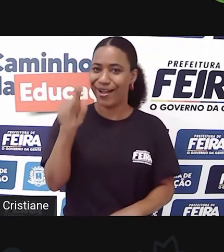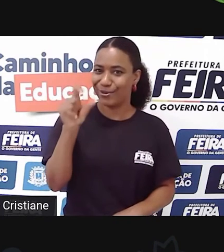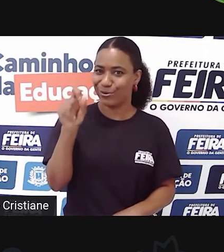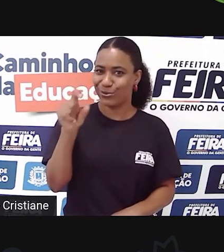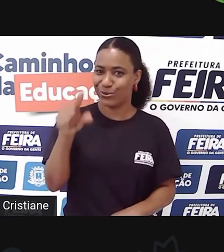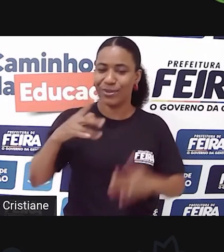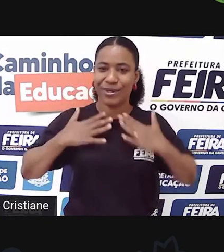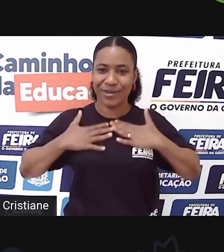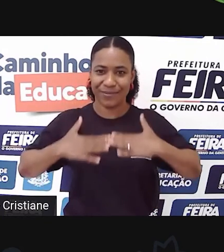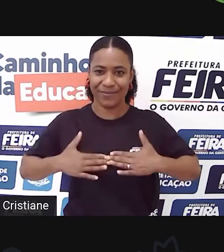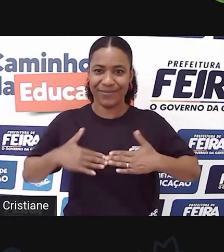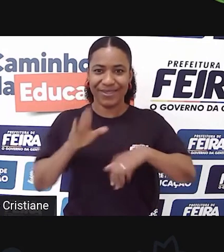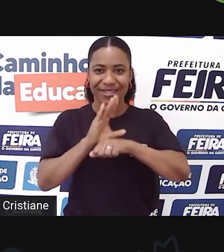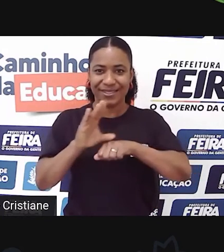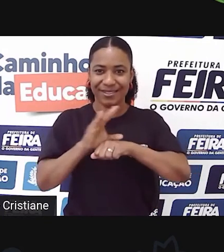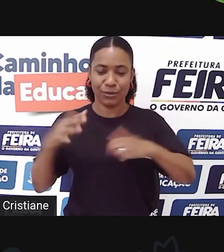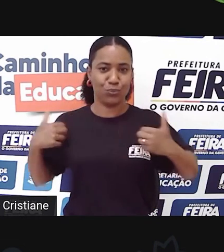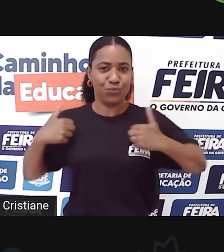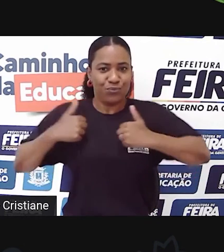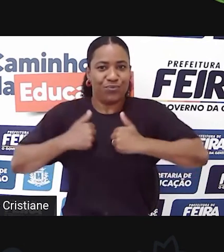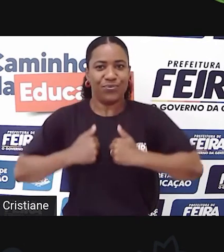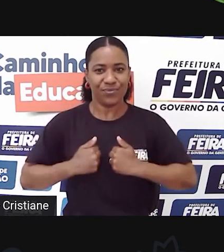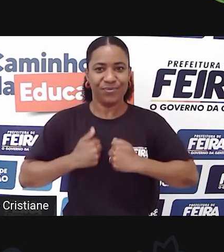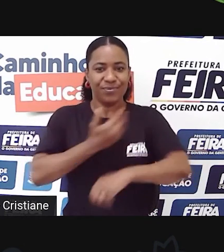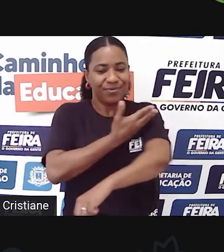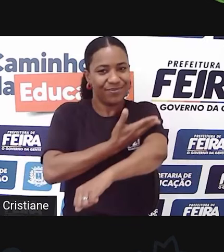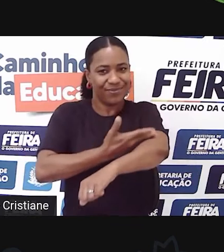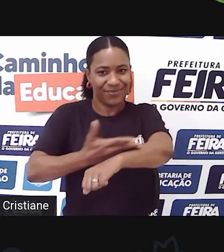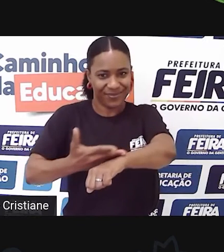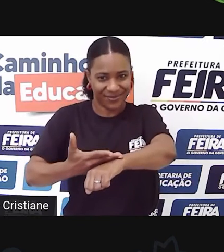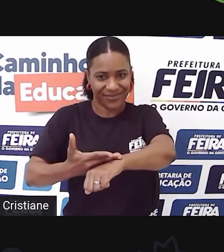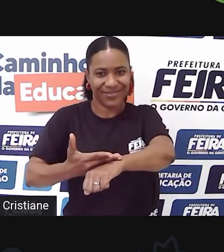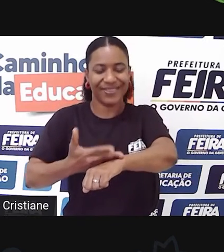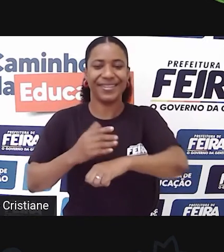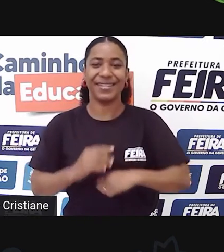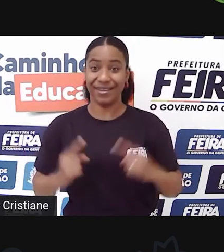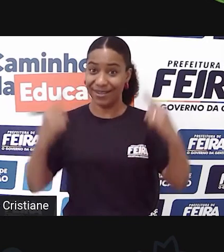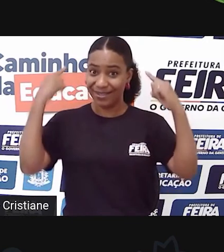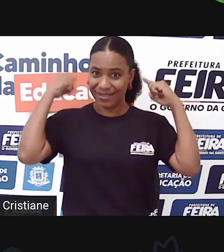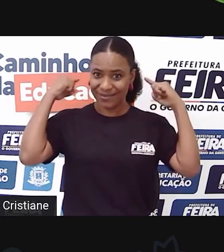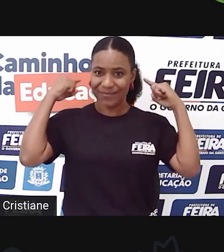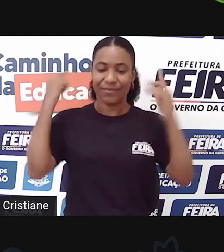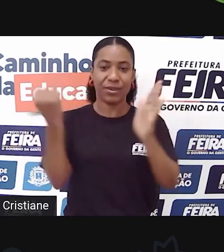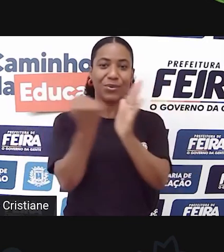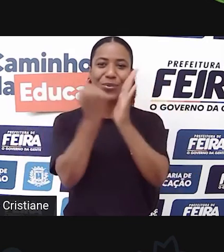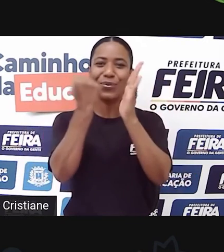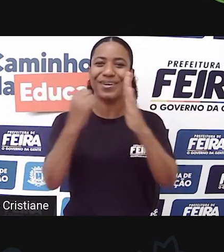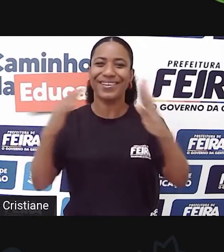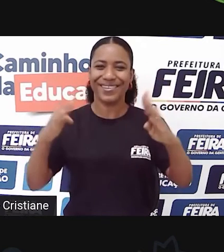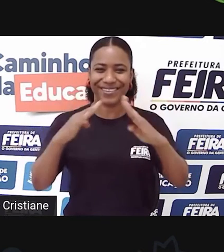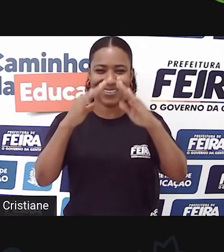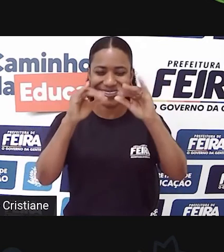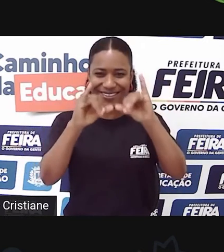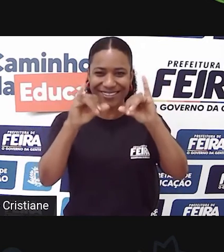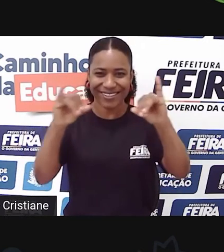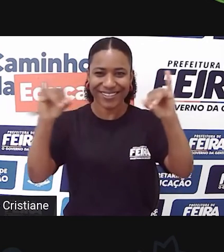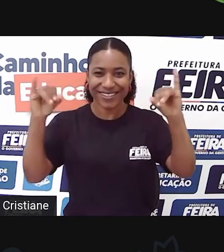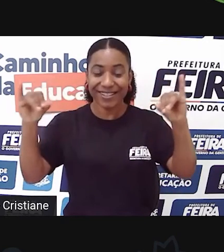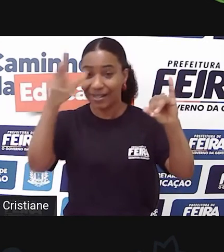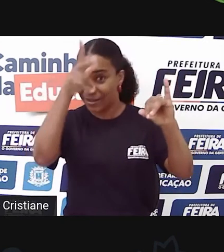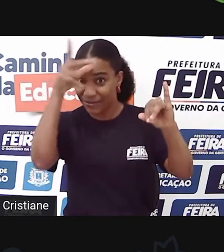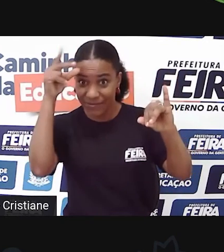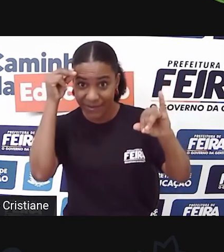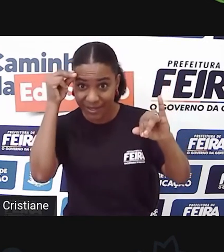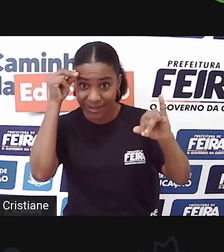minha camisa é cinza e por cima dessa camisa eu estou usando um jaleco branco. Atrás de mim tem um painel com a logomarca da